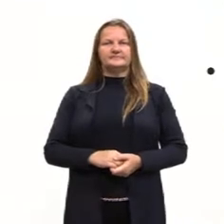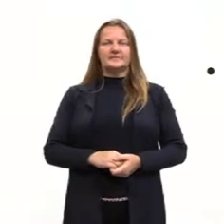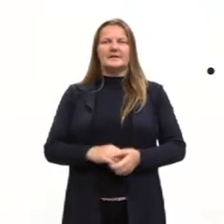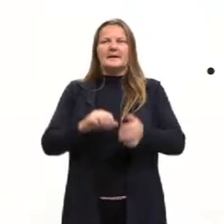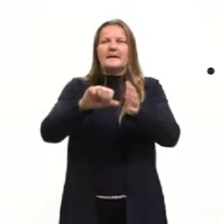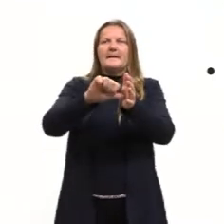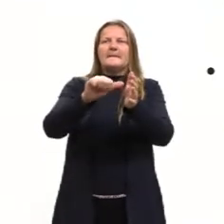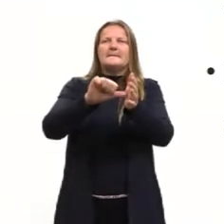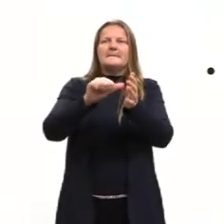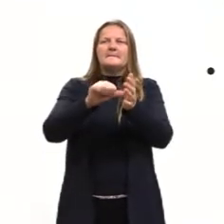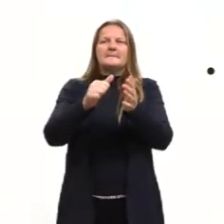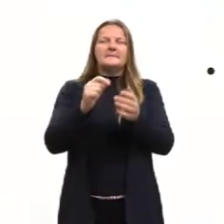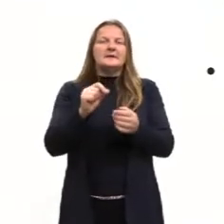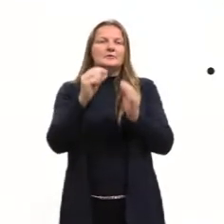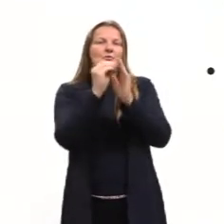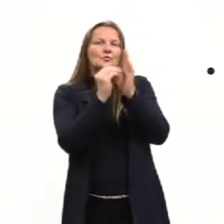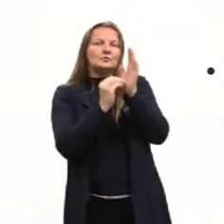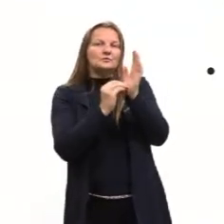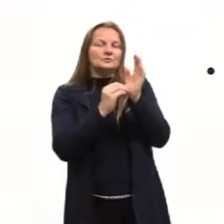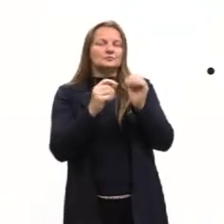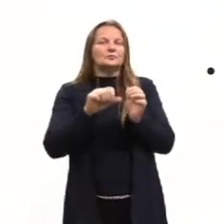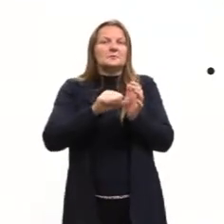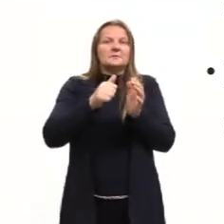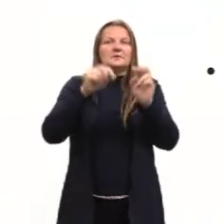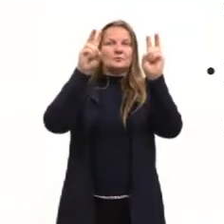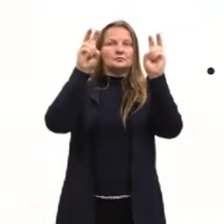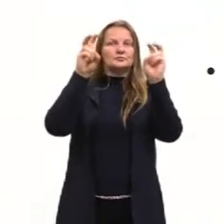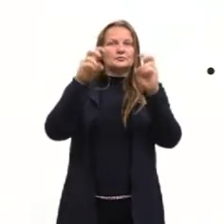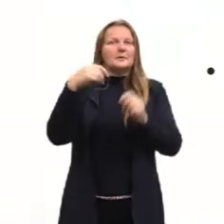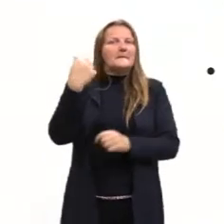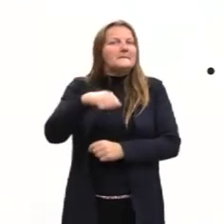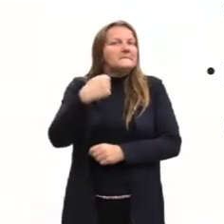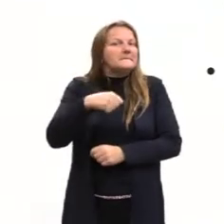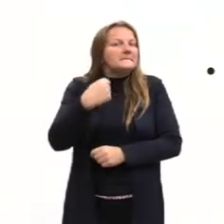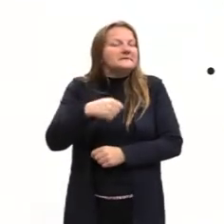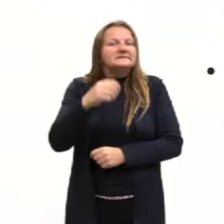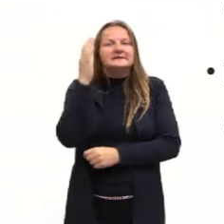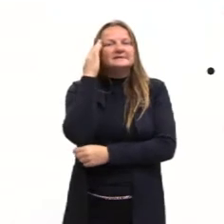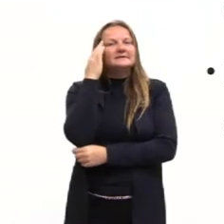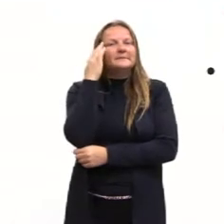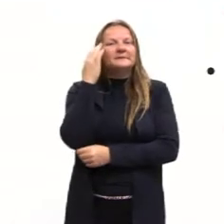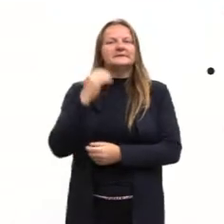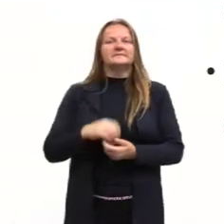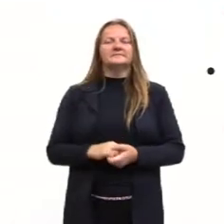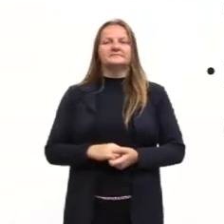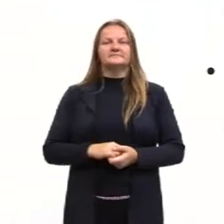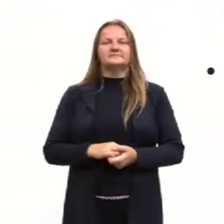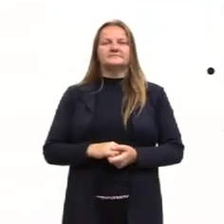Primeiro conteúdo ali, primeiro assunto que vocês precisam saber